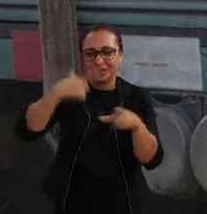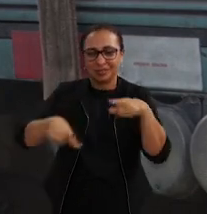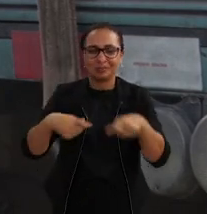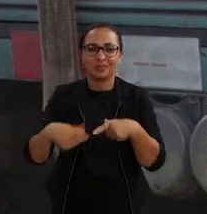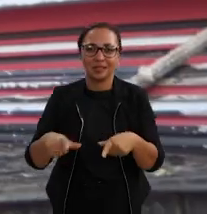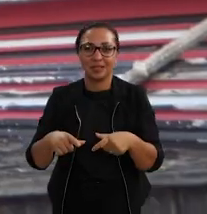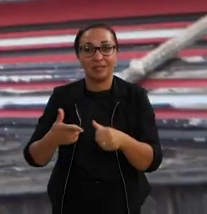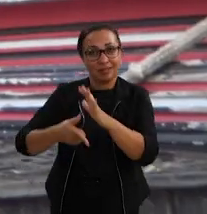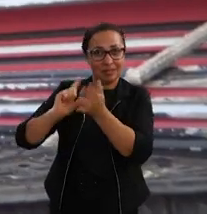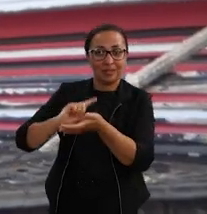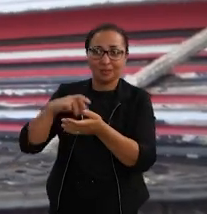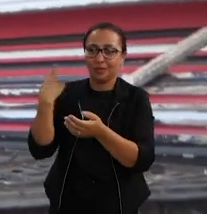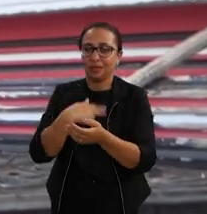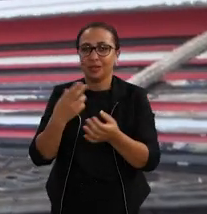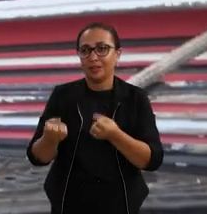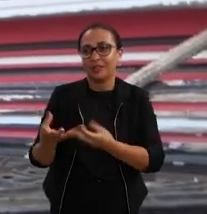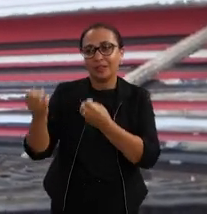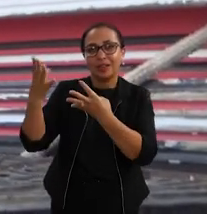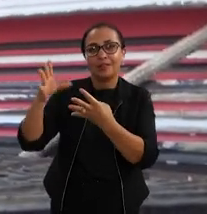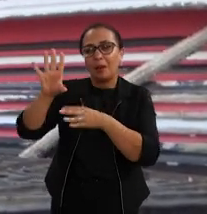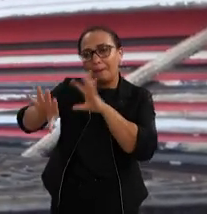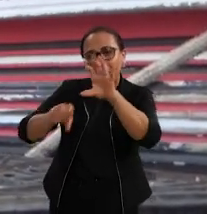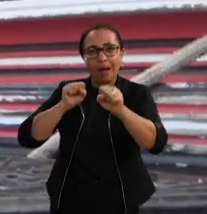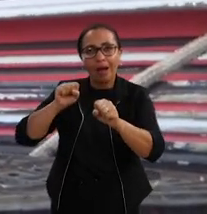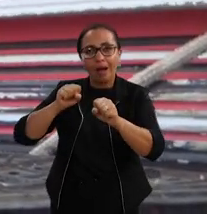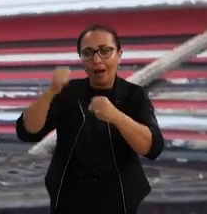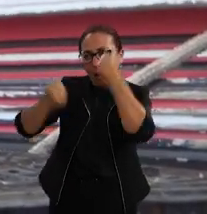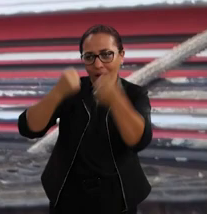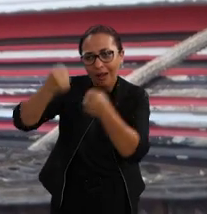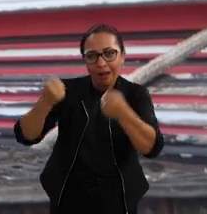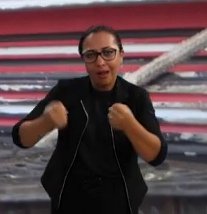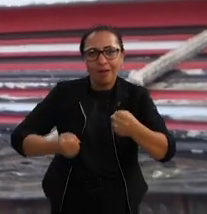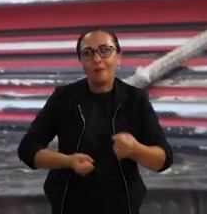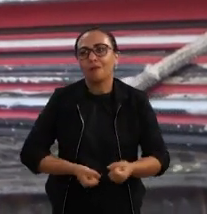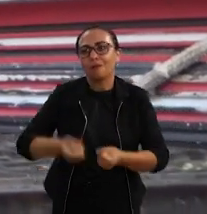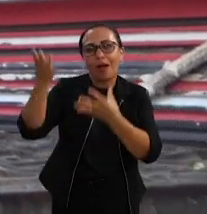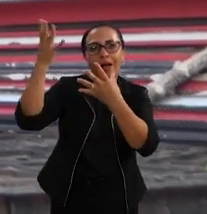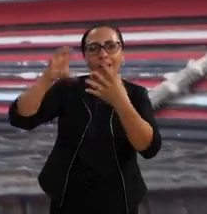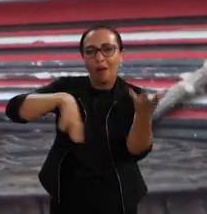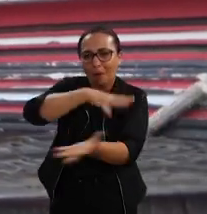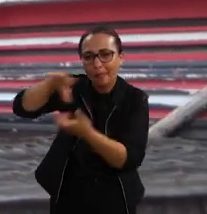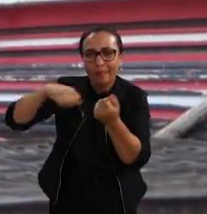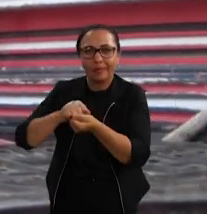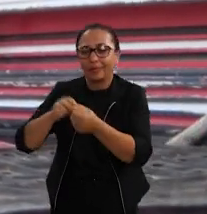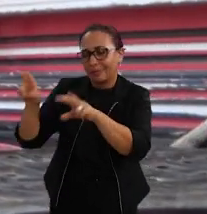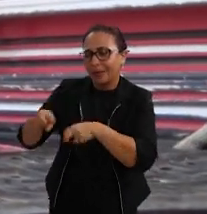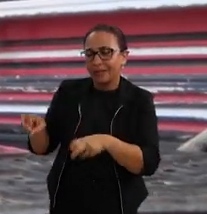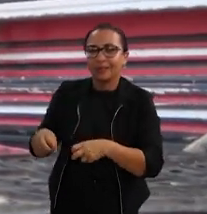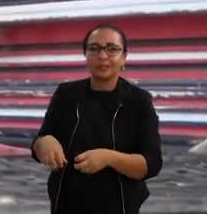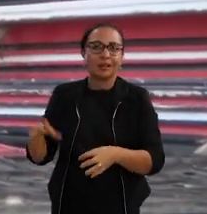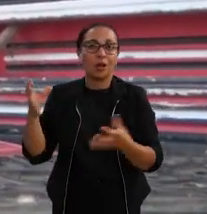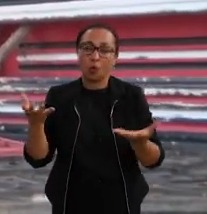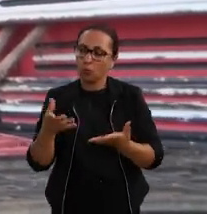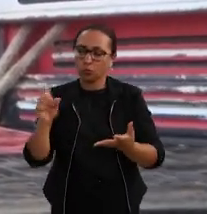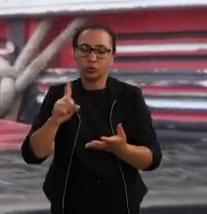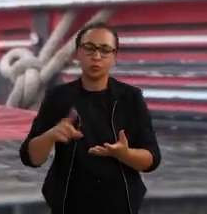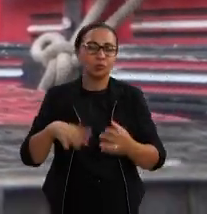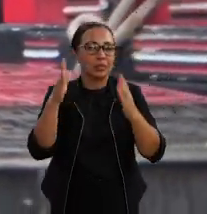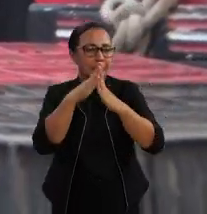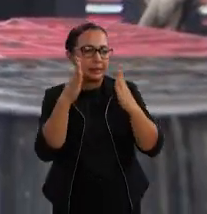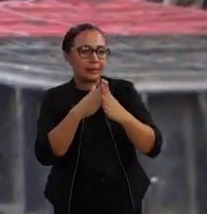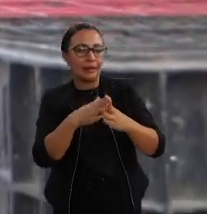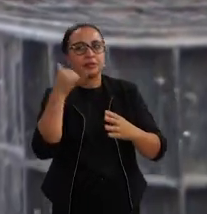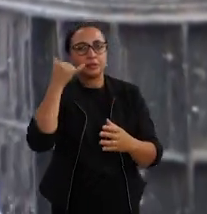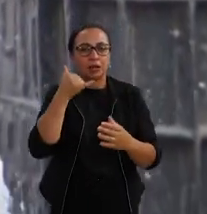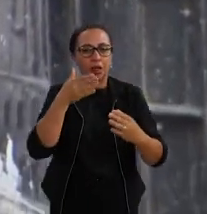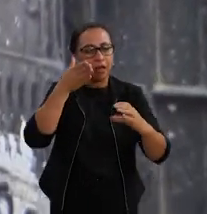Branca, não era? De primeira a gente saía de quê? Ia pegar um carro para pôr no mundo para ir para a roça, correr atrás. Não deram uma roça hoje não. Com